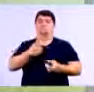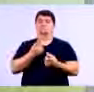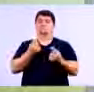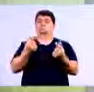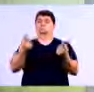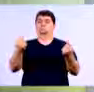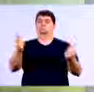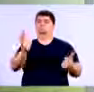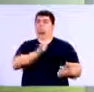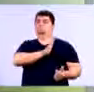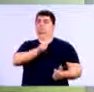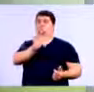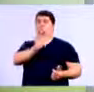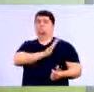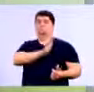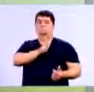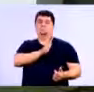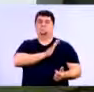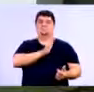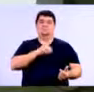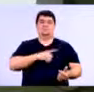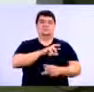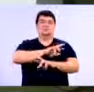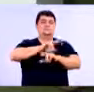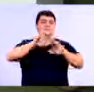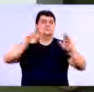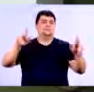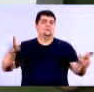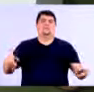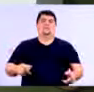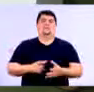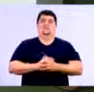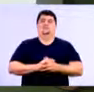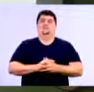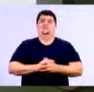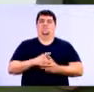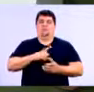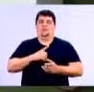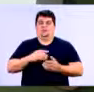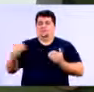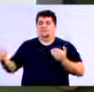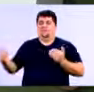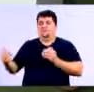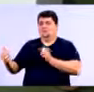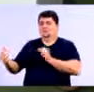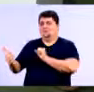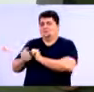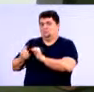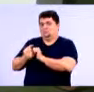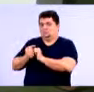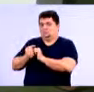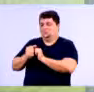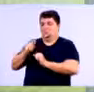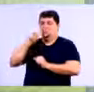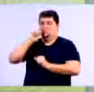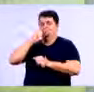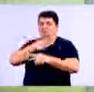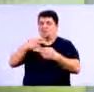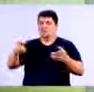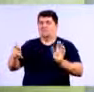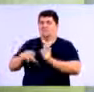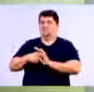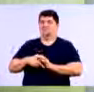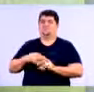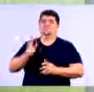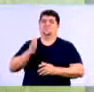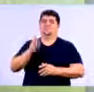gente é professor. Padaria, um restaurante, eu e a Denise, a gente é sócio numa padaria, num restaurante. A gente teve o que mais,